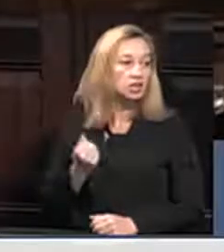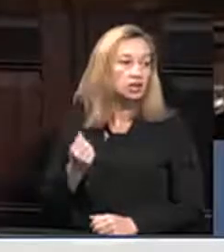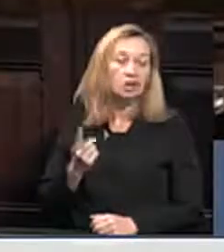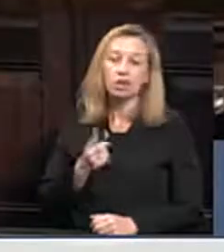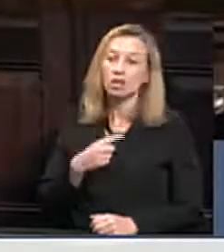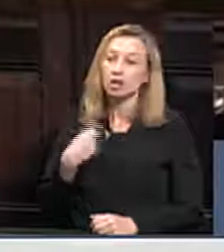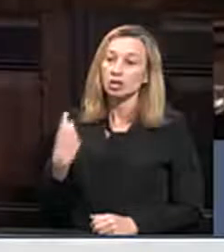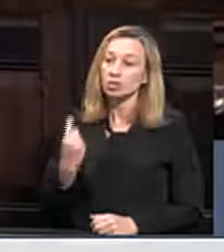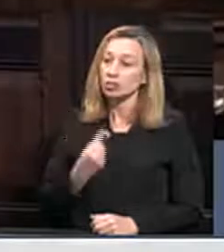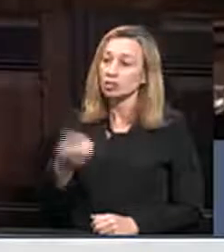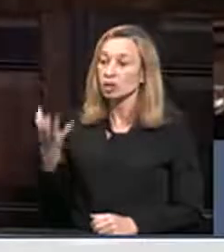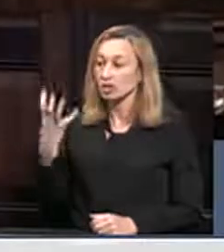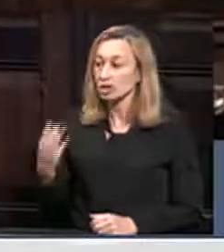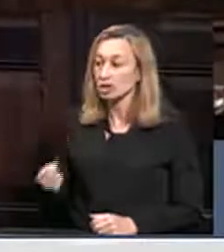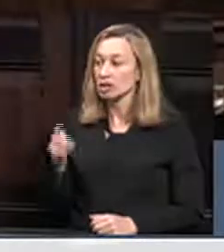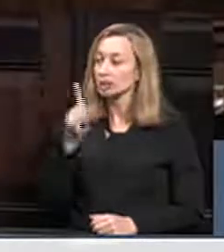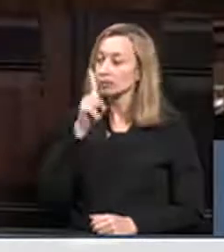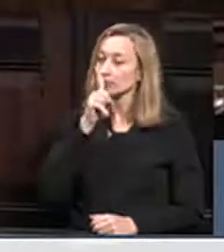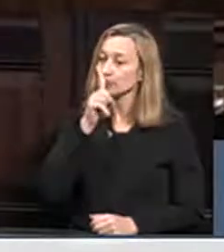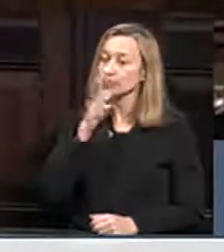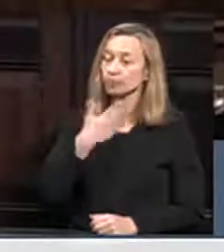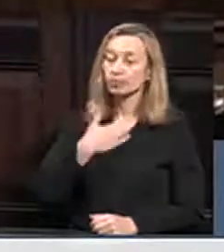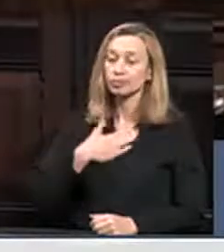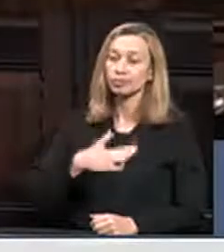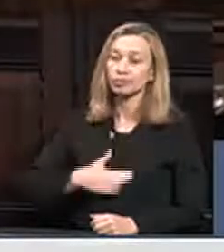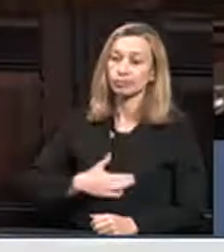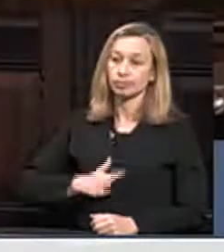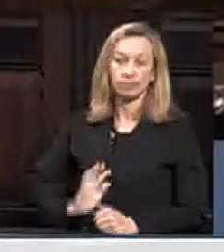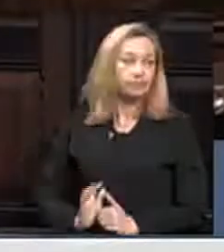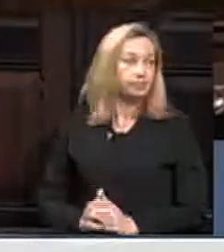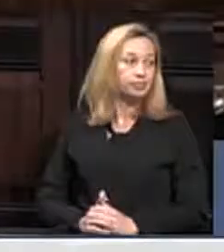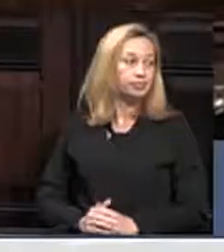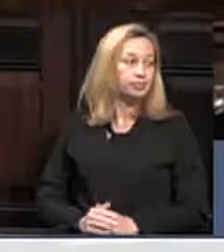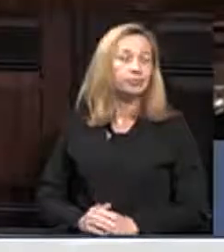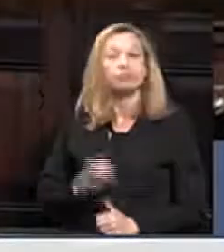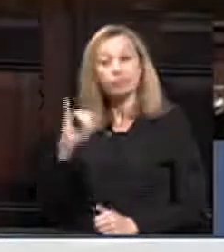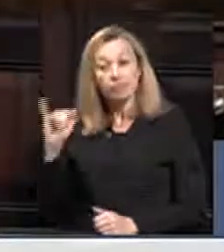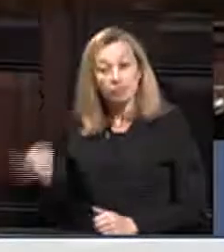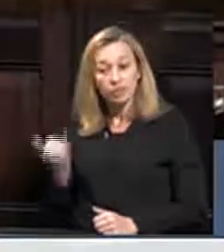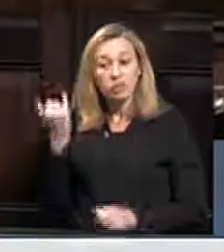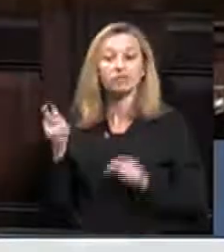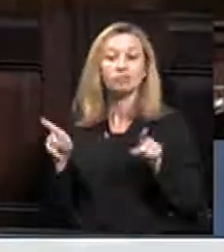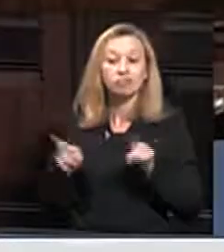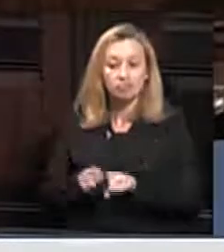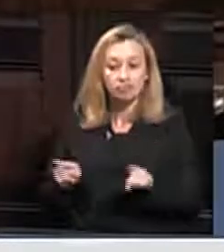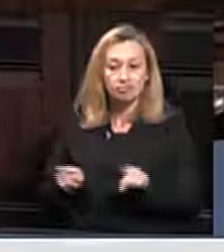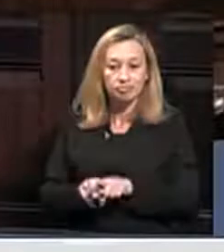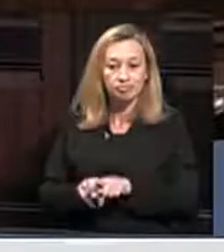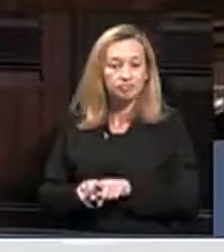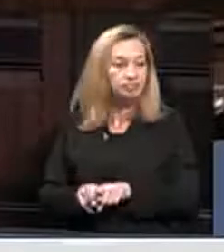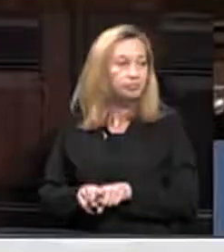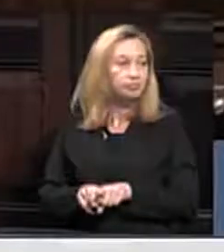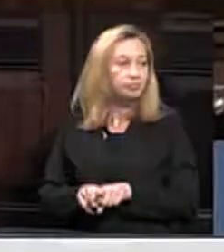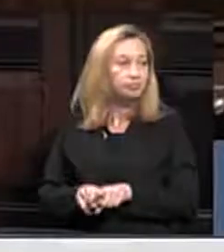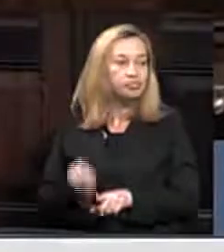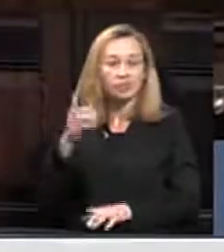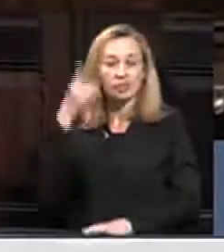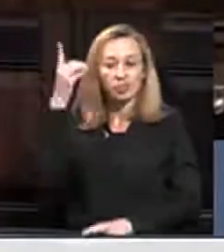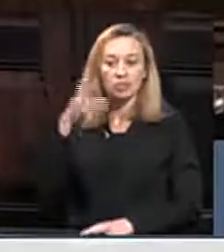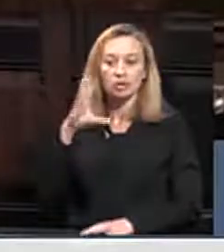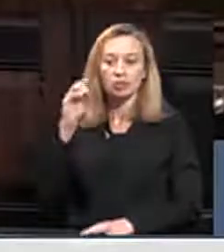mansa e pacífica. E aproveitando também, deputado